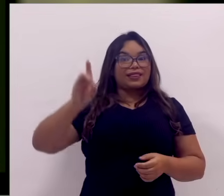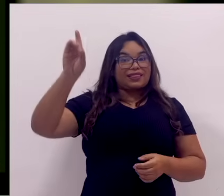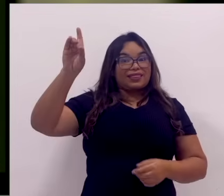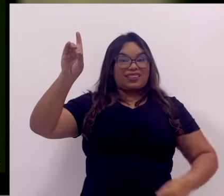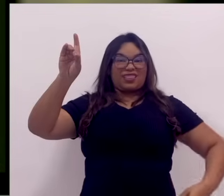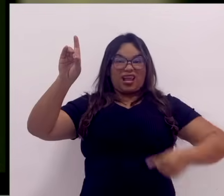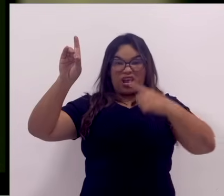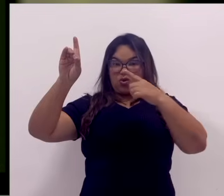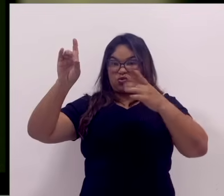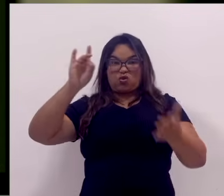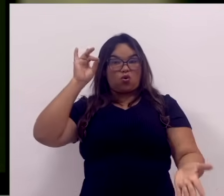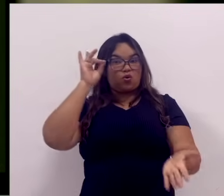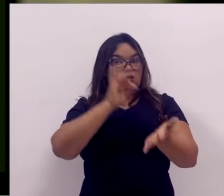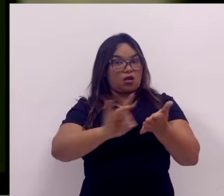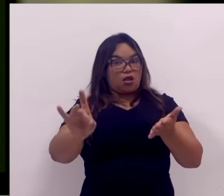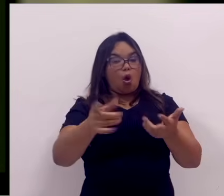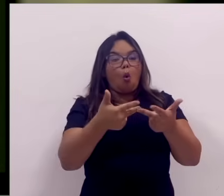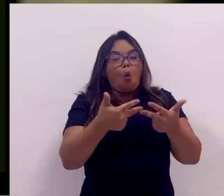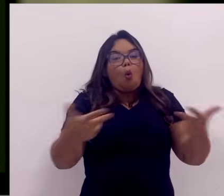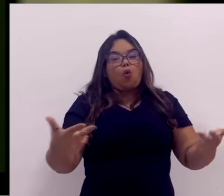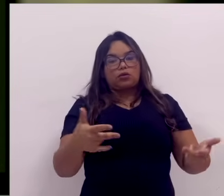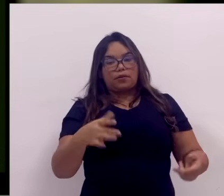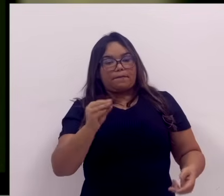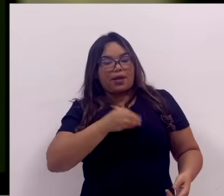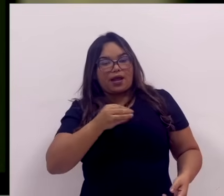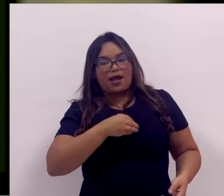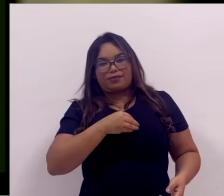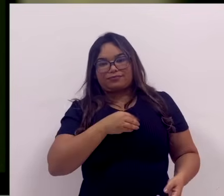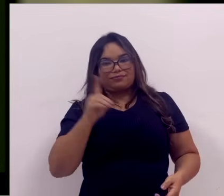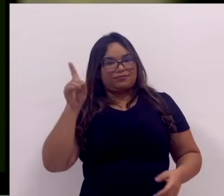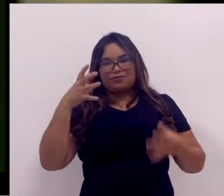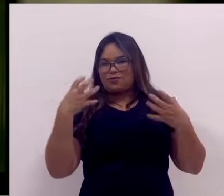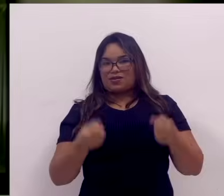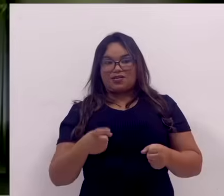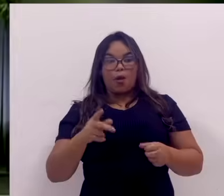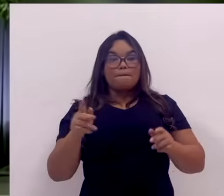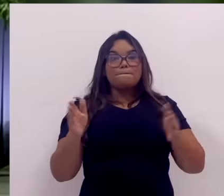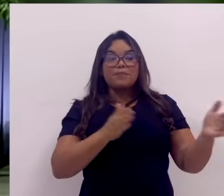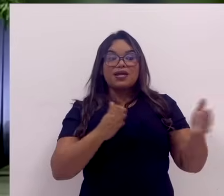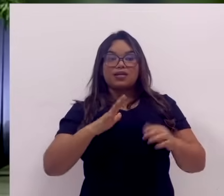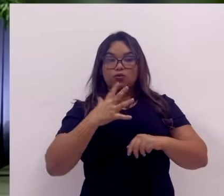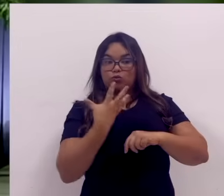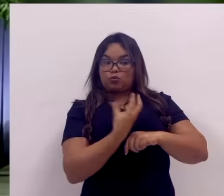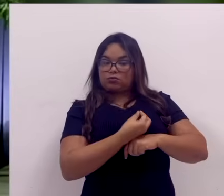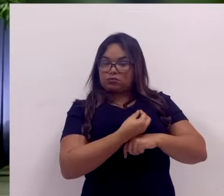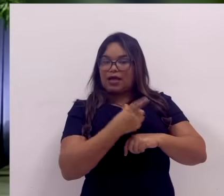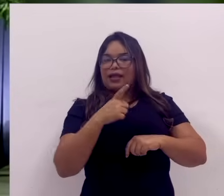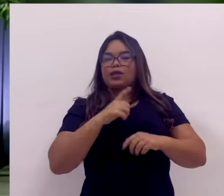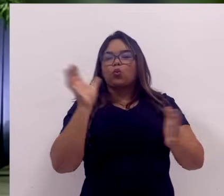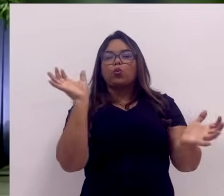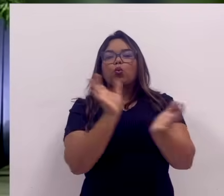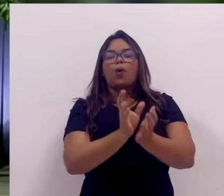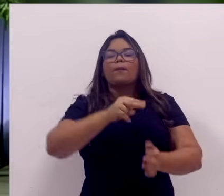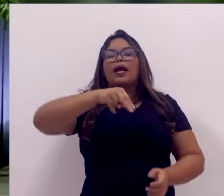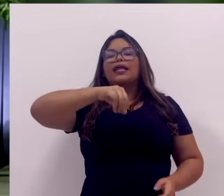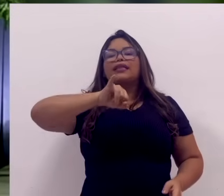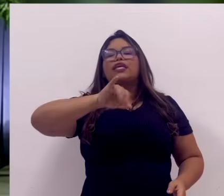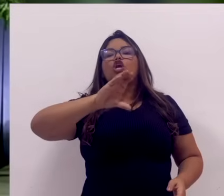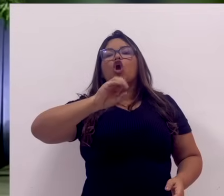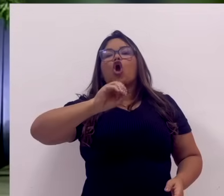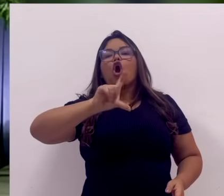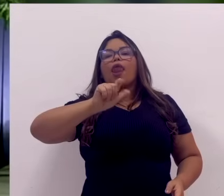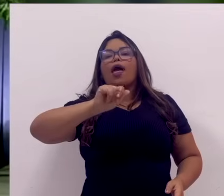dos nicolaítas, as quais Deus também odeia. Então a igreja primitiva tinha o discernimento de odiar